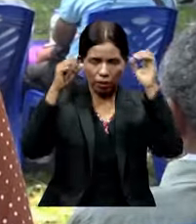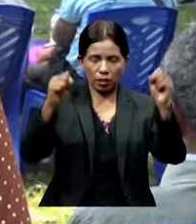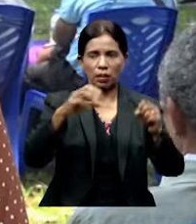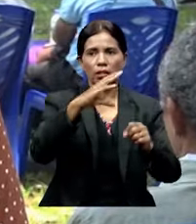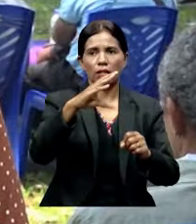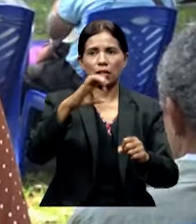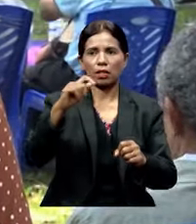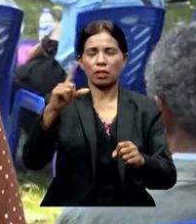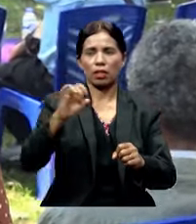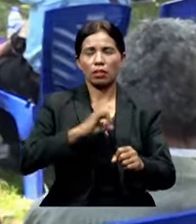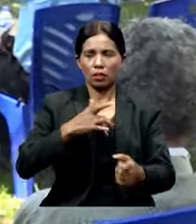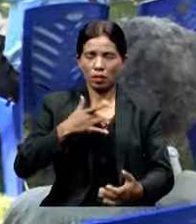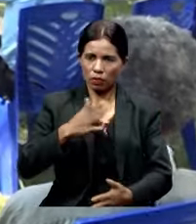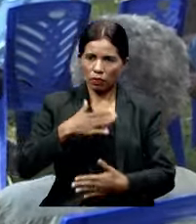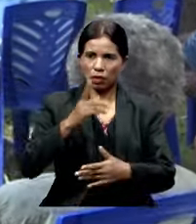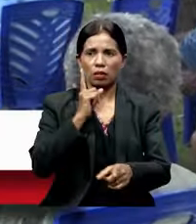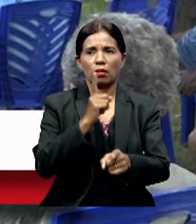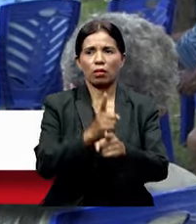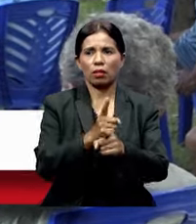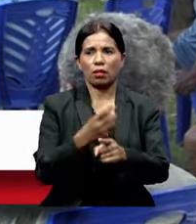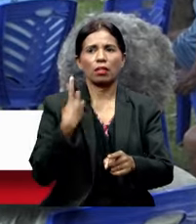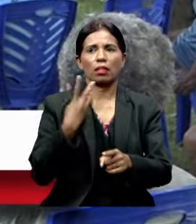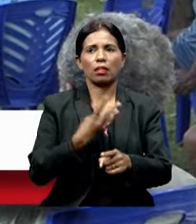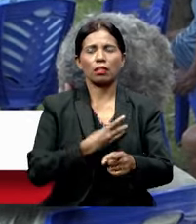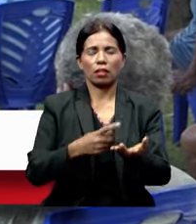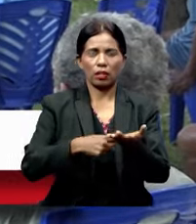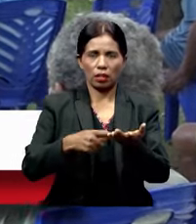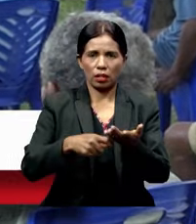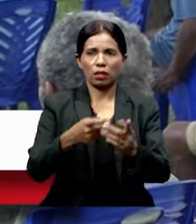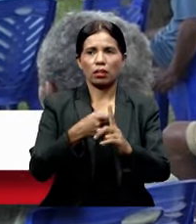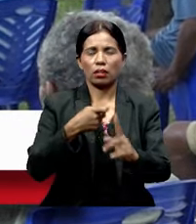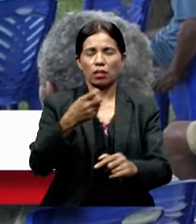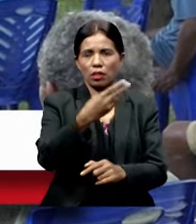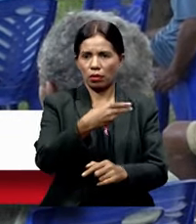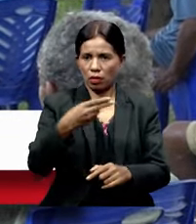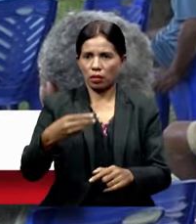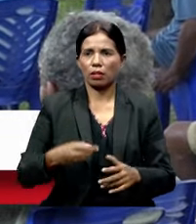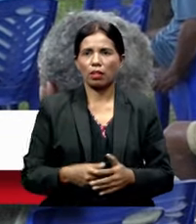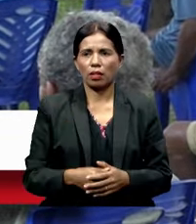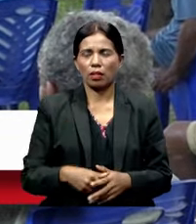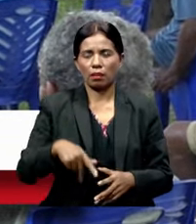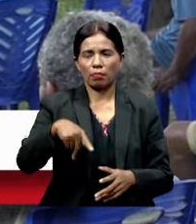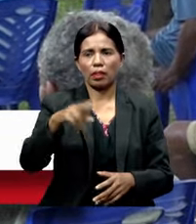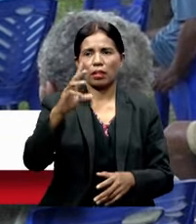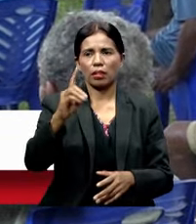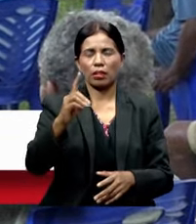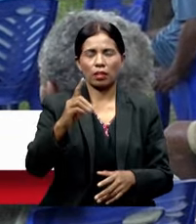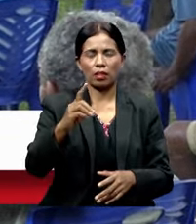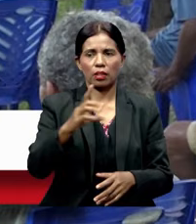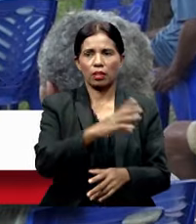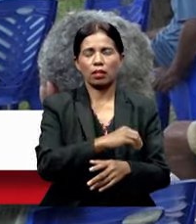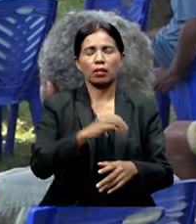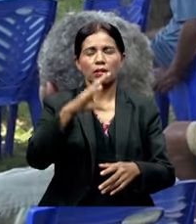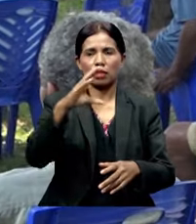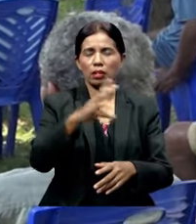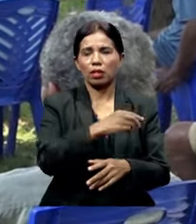Bobonaro, ha orgulho teves o itania técnico também mas hoje mais Indonésia PT Petrosida também foi apoio